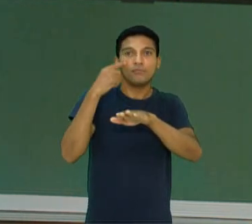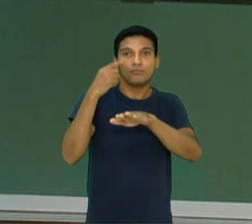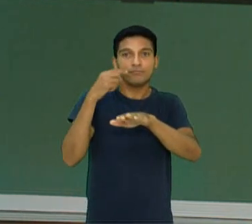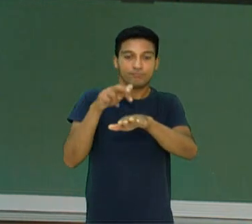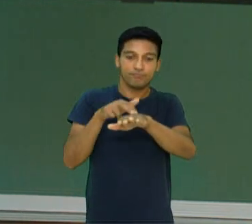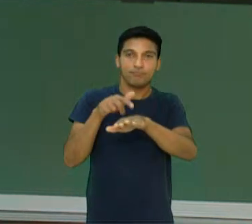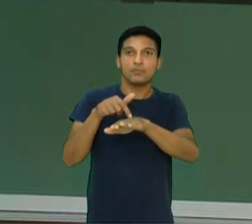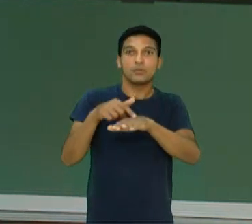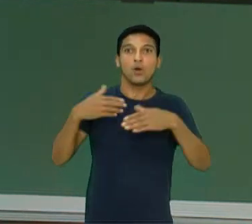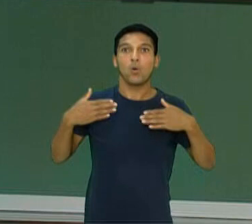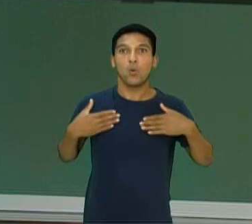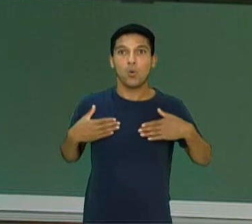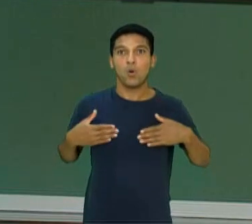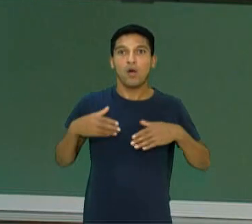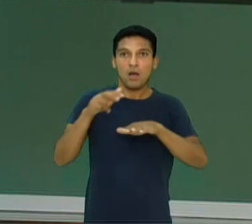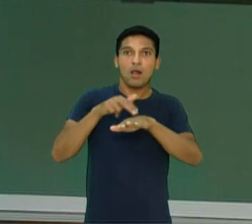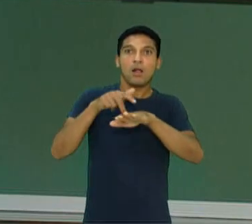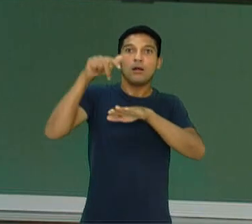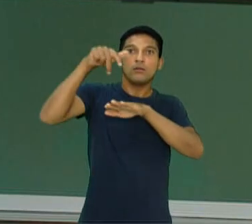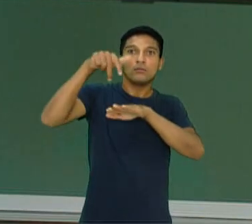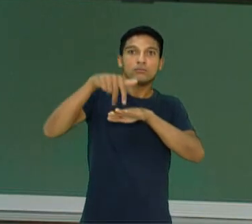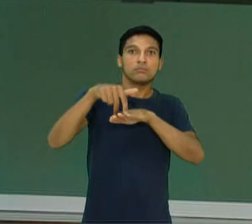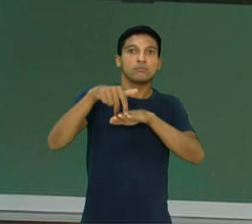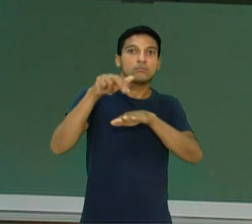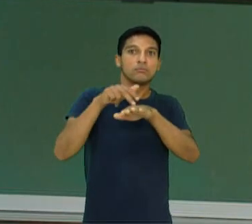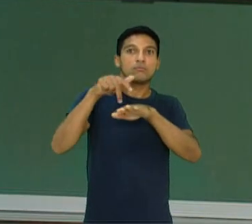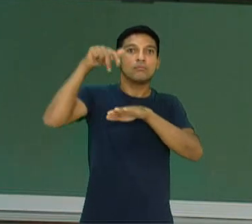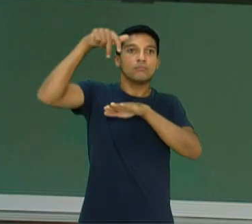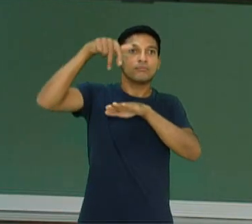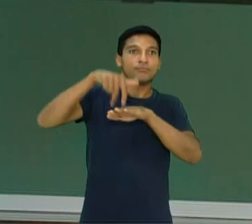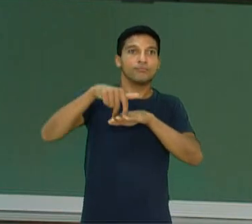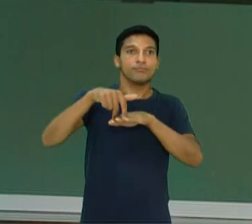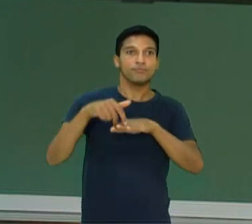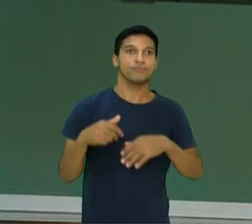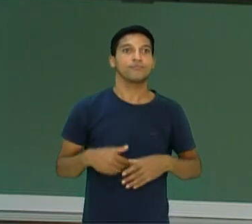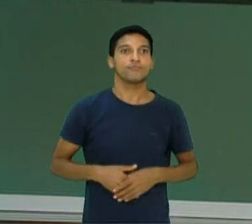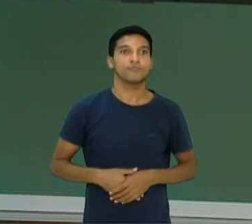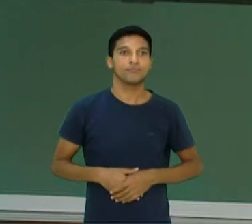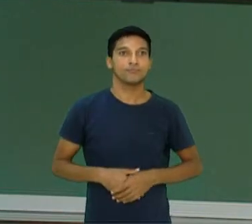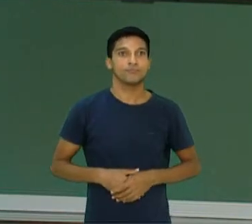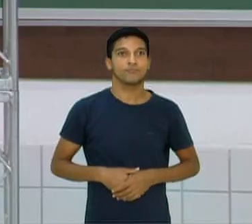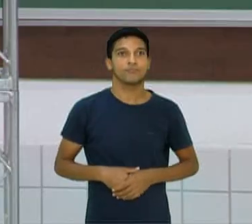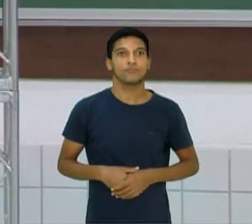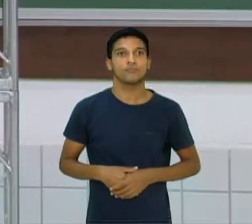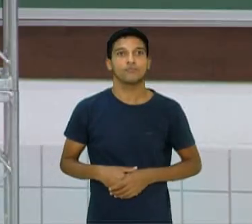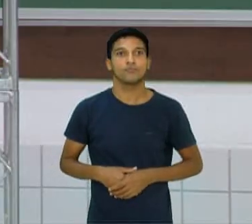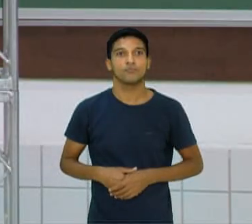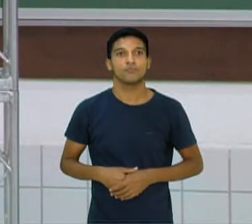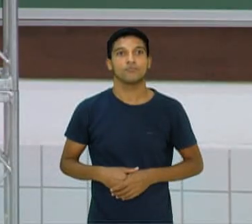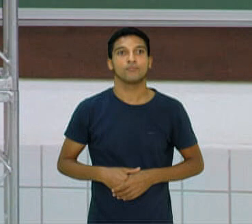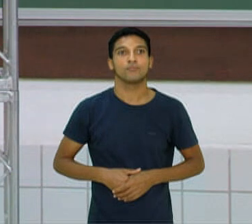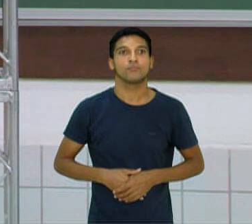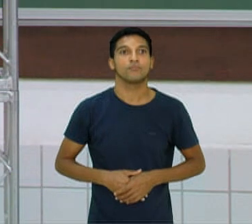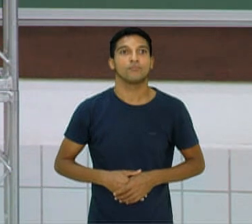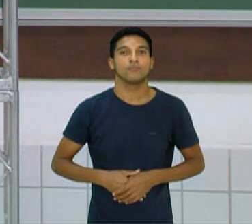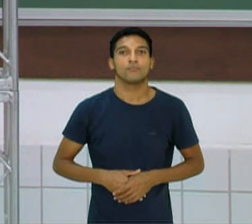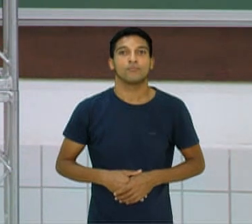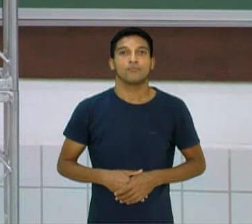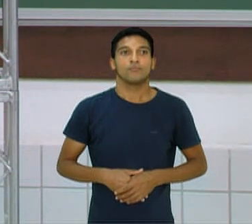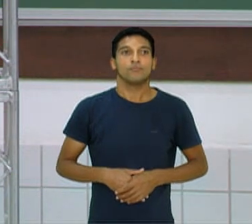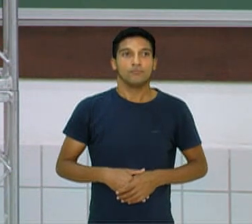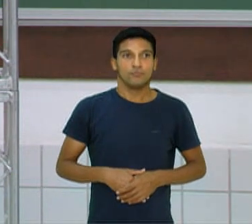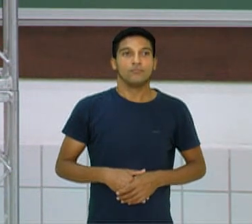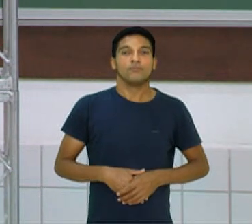do corpo, de forma ágil e superando seus limites. Então, para o praticante de